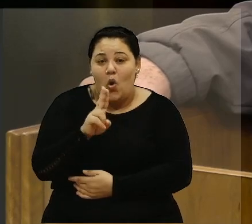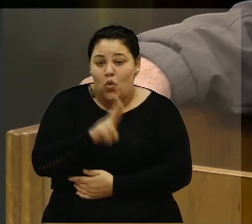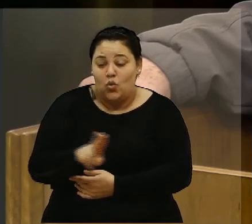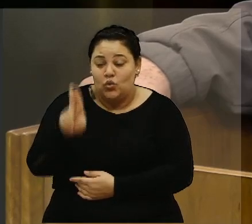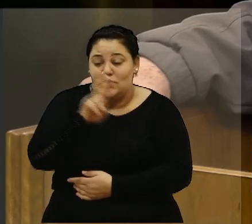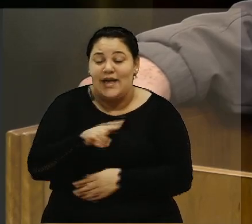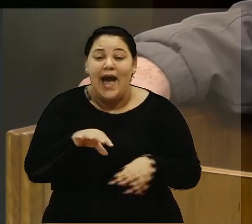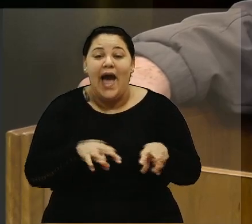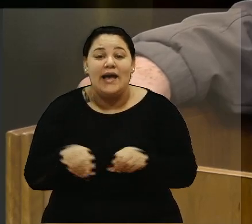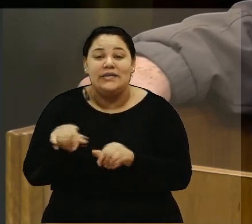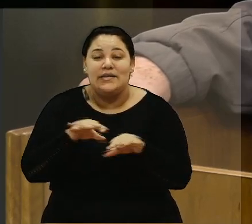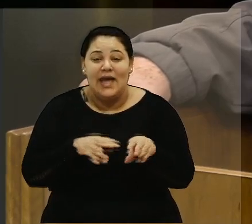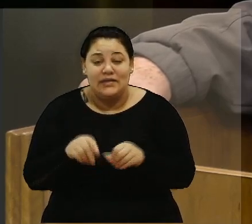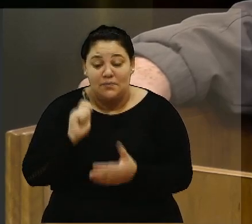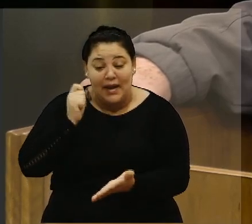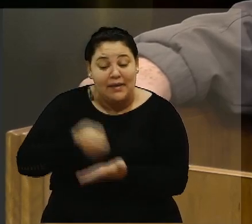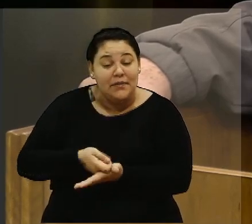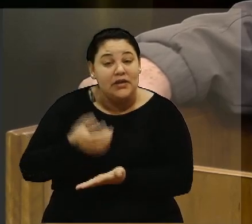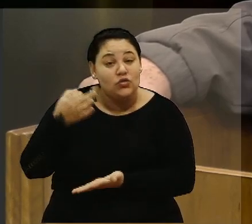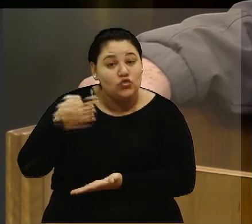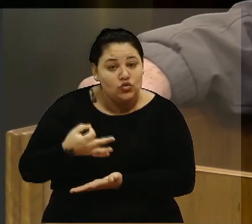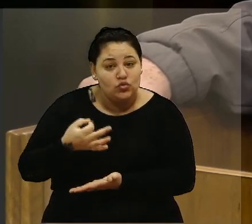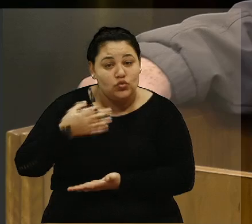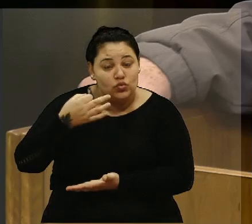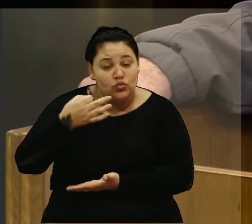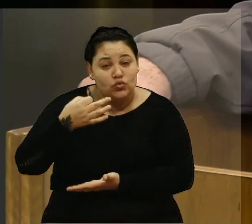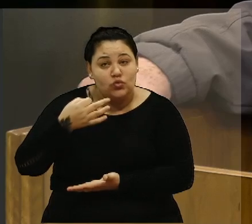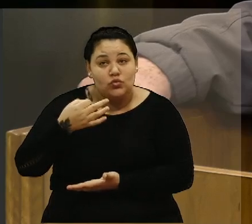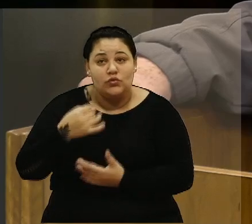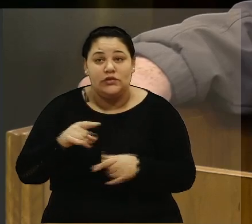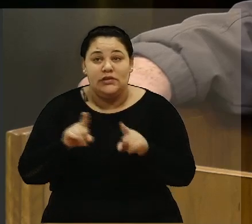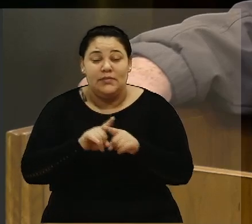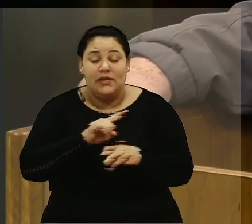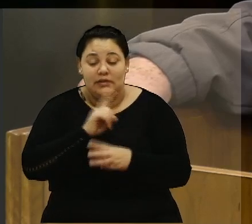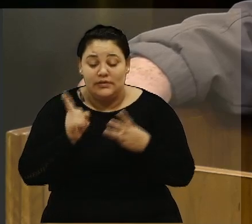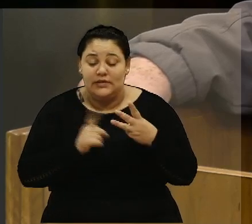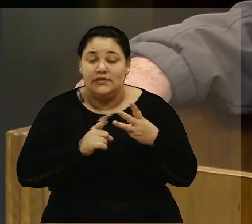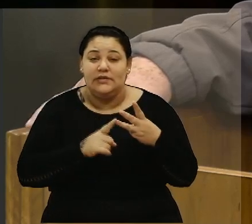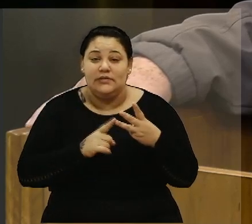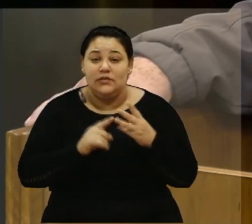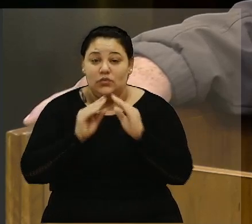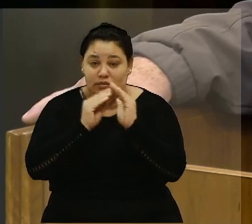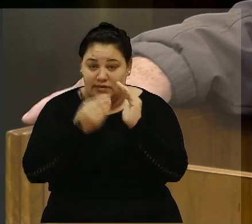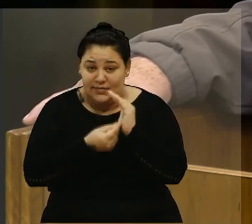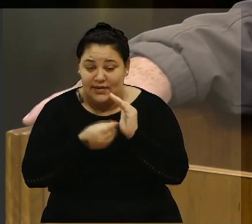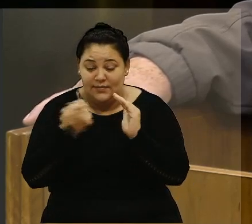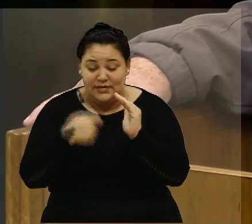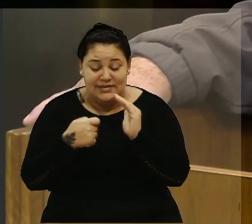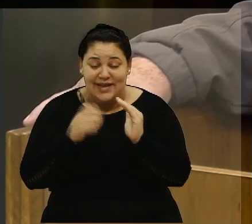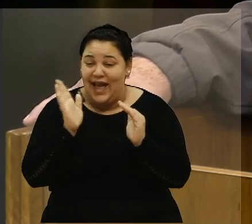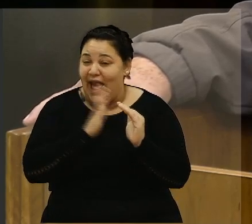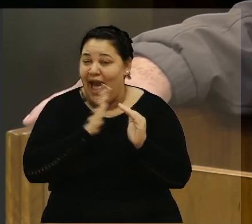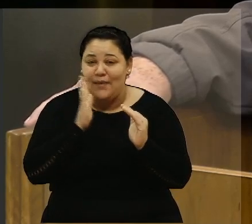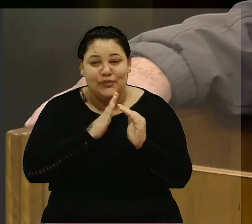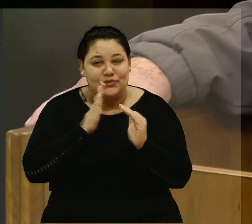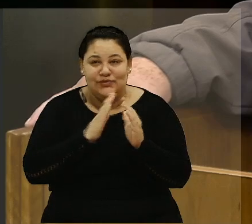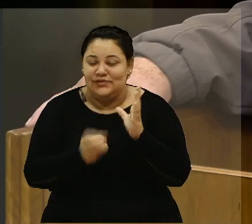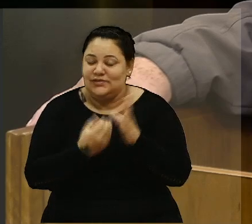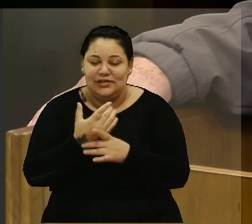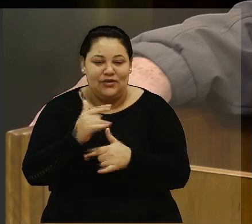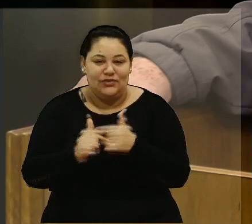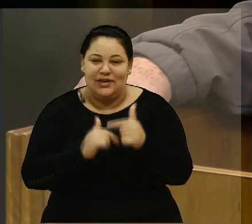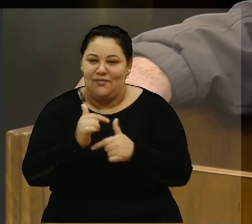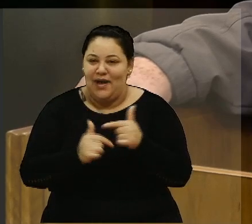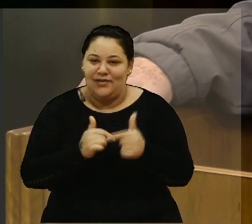terras e propriedades desapropriadas, e eu ressalto uma terceira. O SAMAI tem que urgentemente recriar o serviço